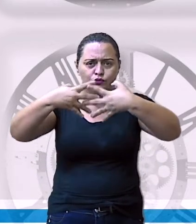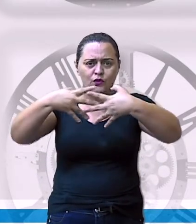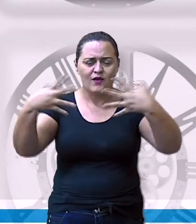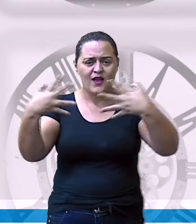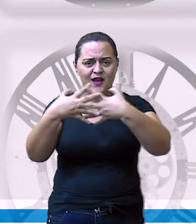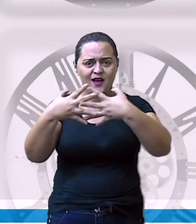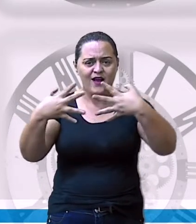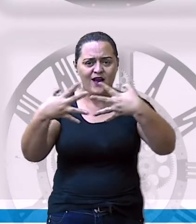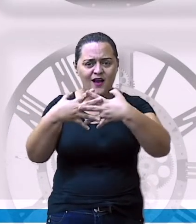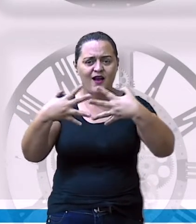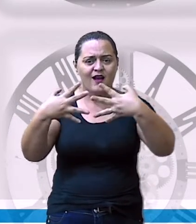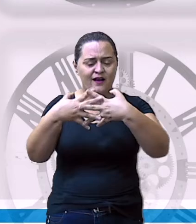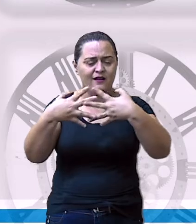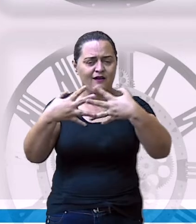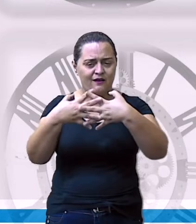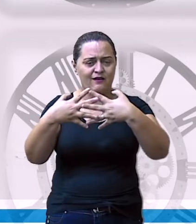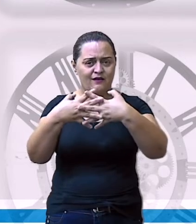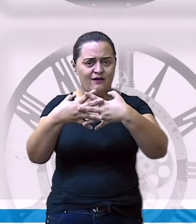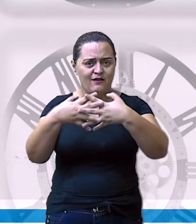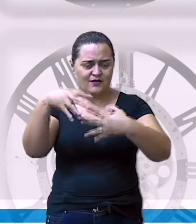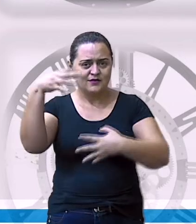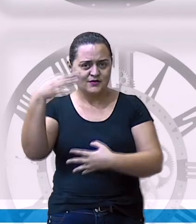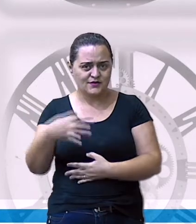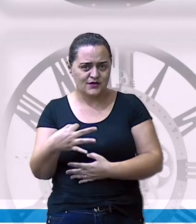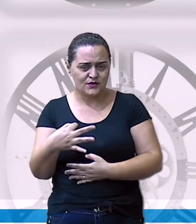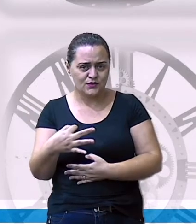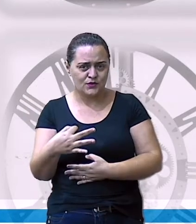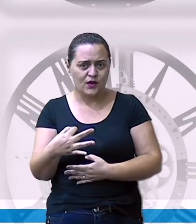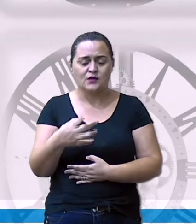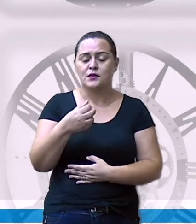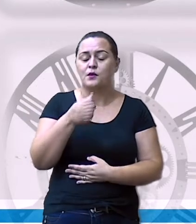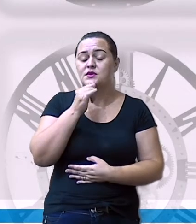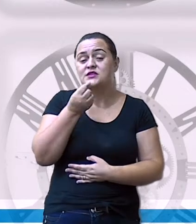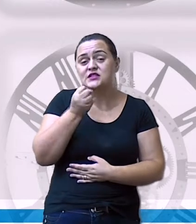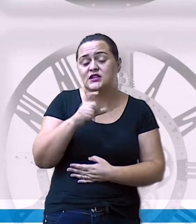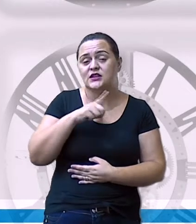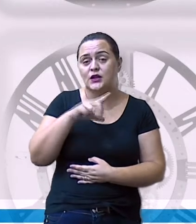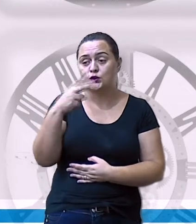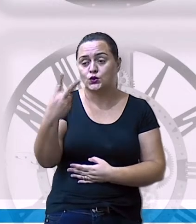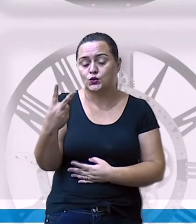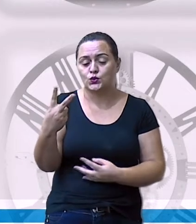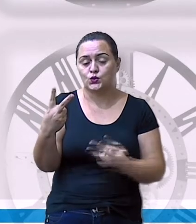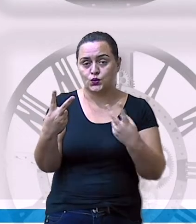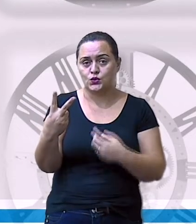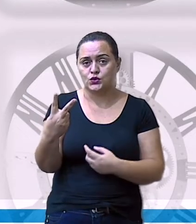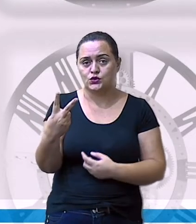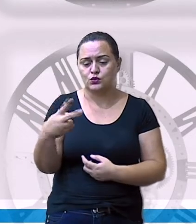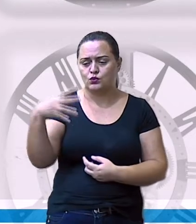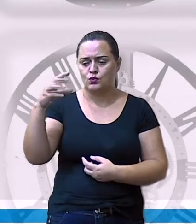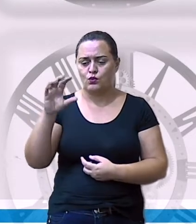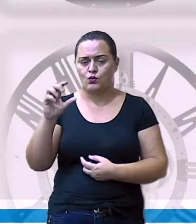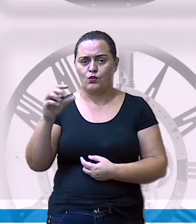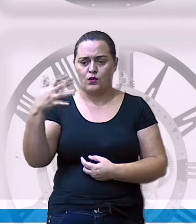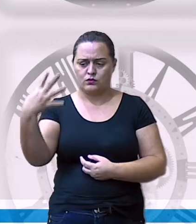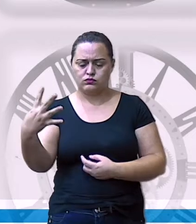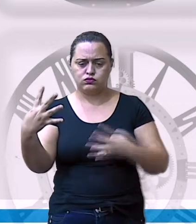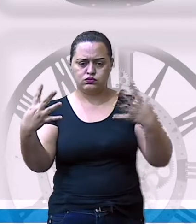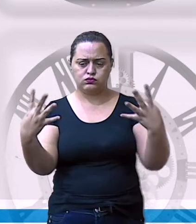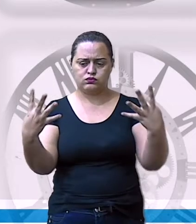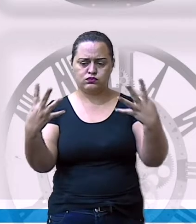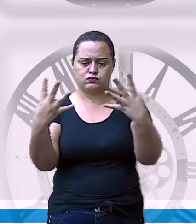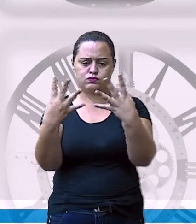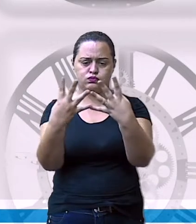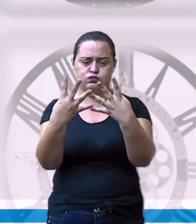de giro. Assim, o conjunto de duas engrenagens permite que o movimento de uma